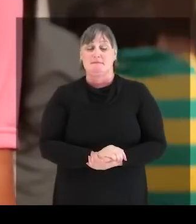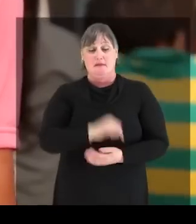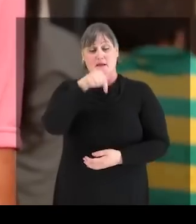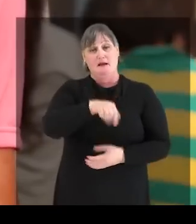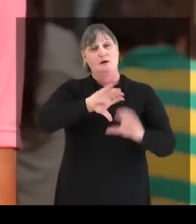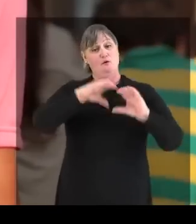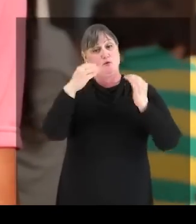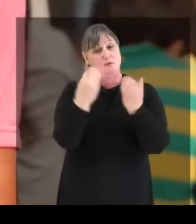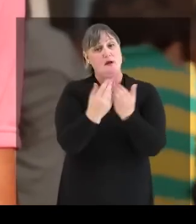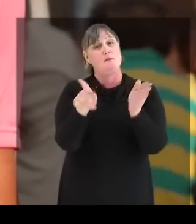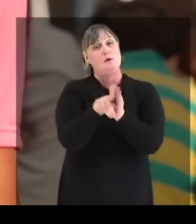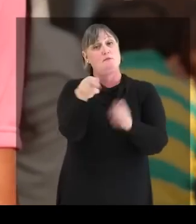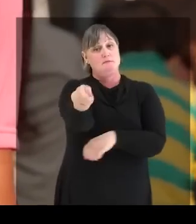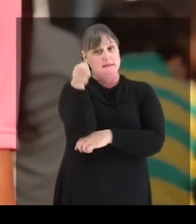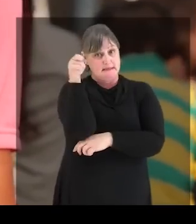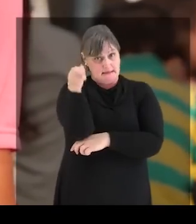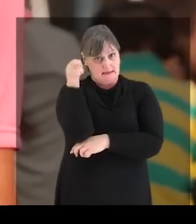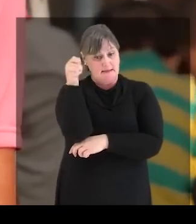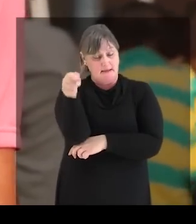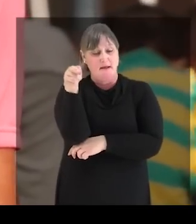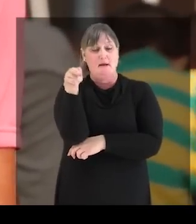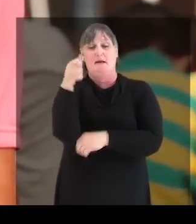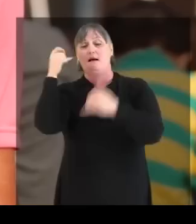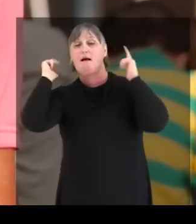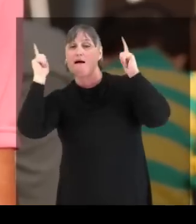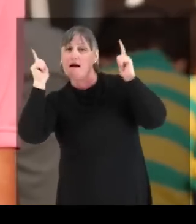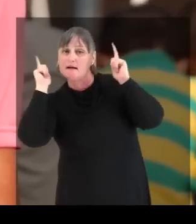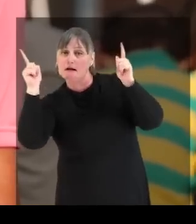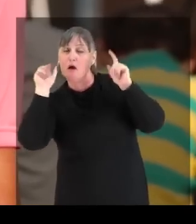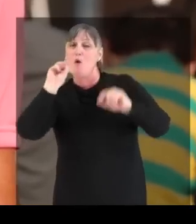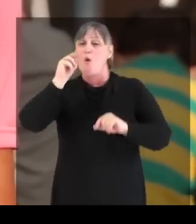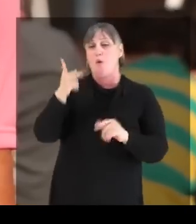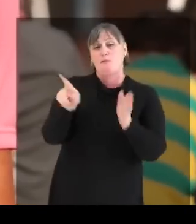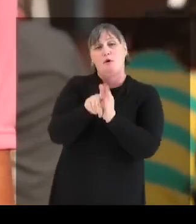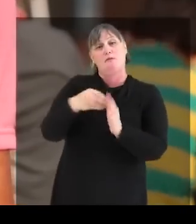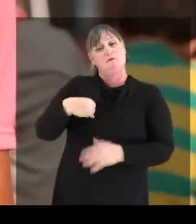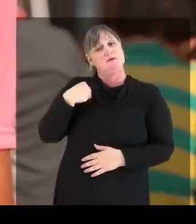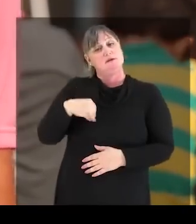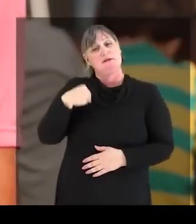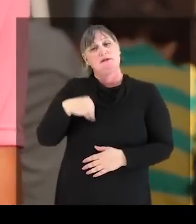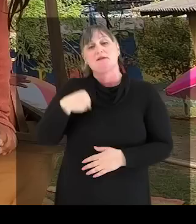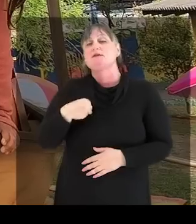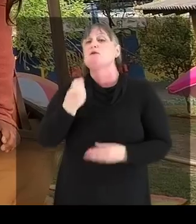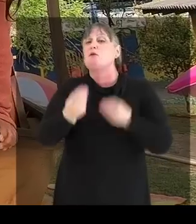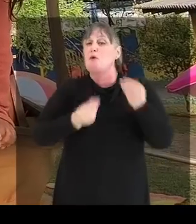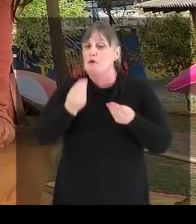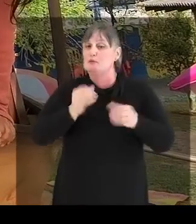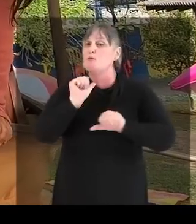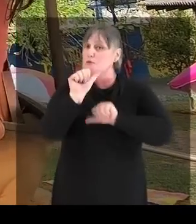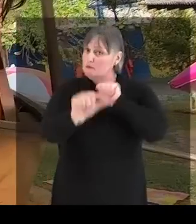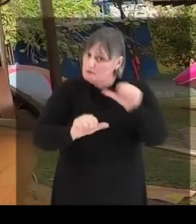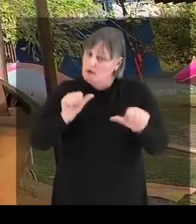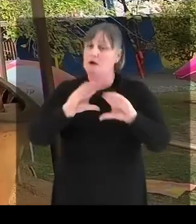Que essa comunidade é pesqueira, seja por lazer ou seja por meio de vida mesmo. E a gente queria